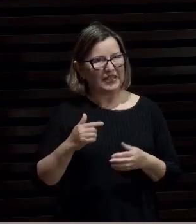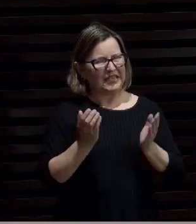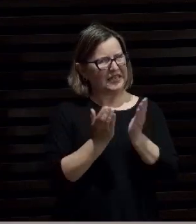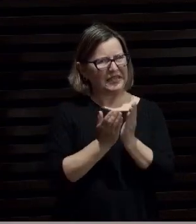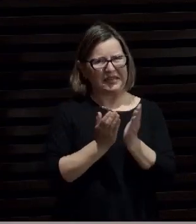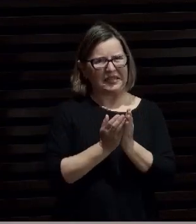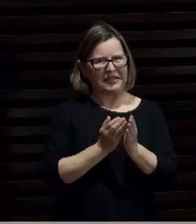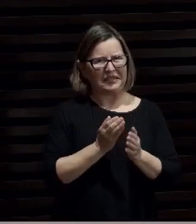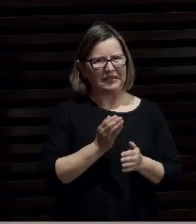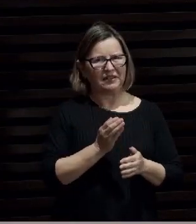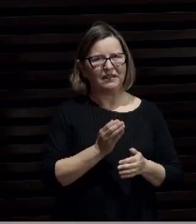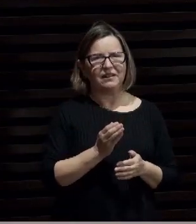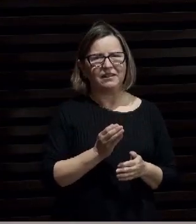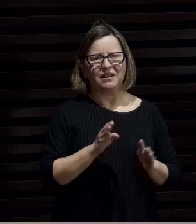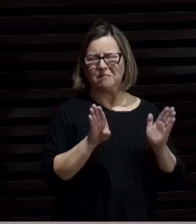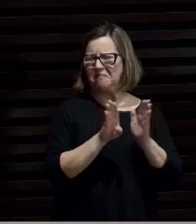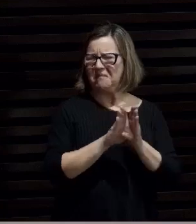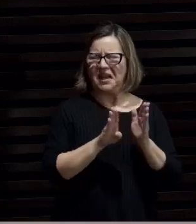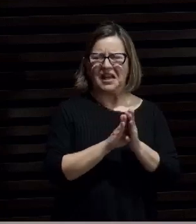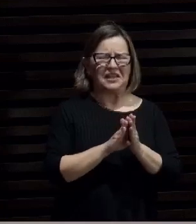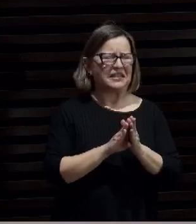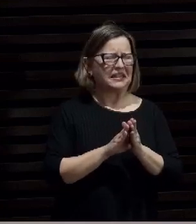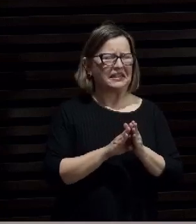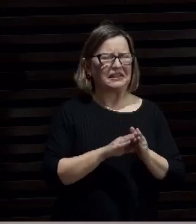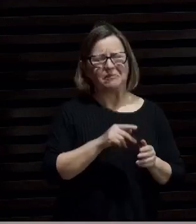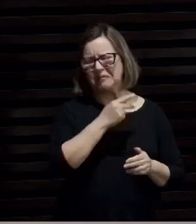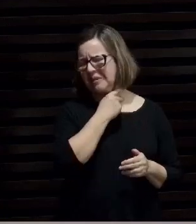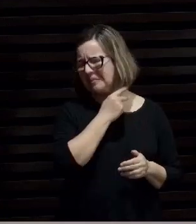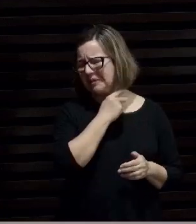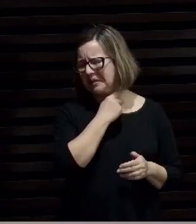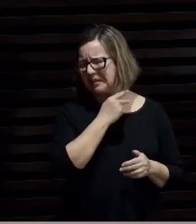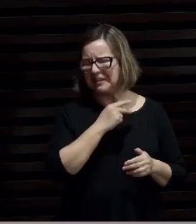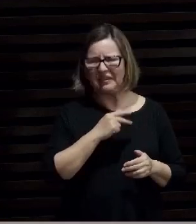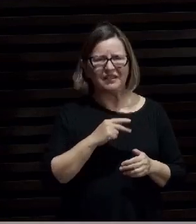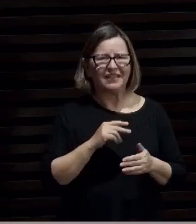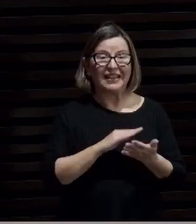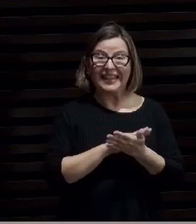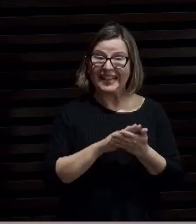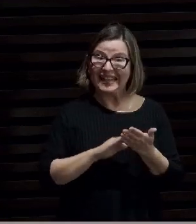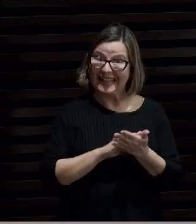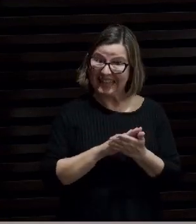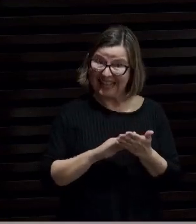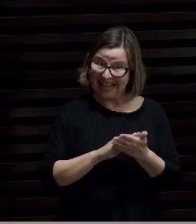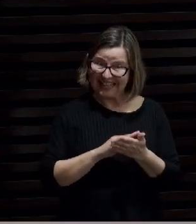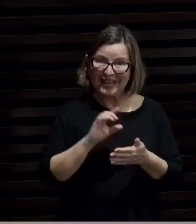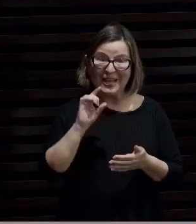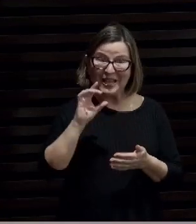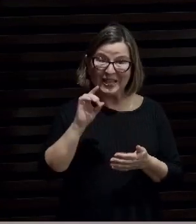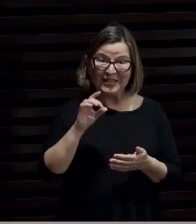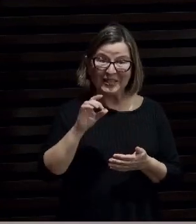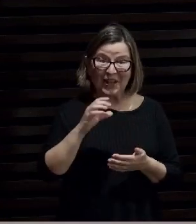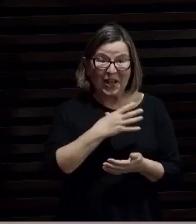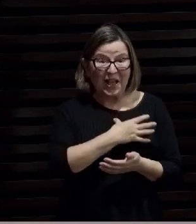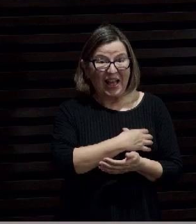batista, evangélico, pentecostal, pessoas boas, não vai ter nada disso no céu, apenas